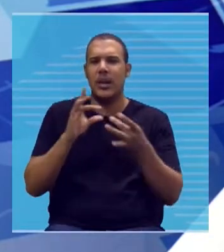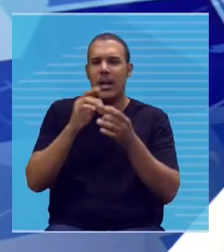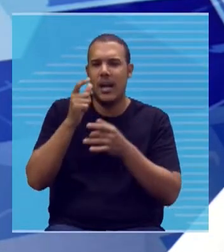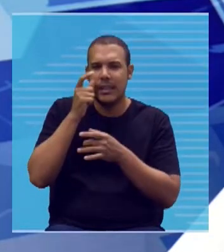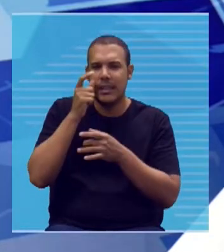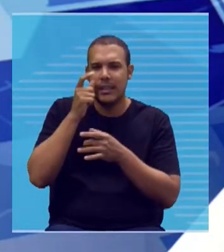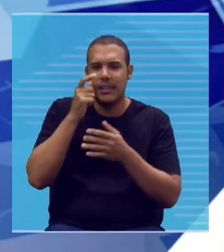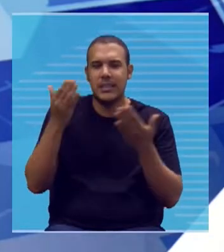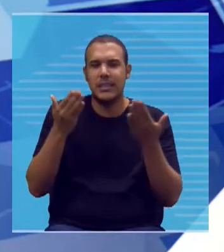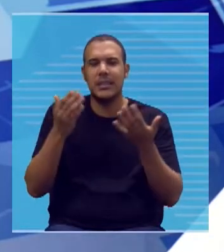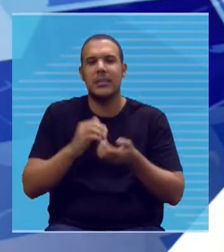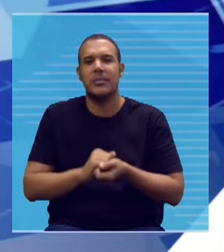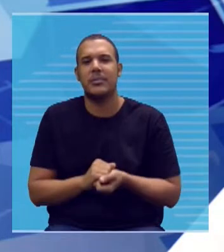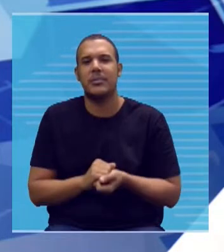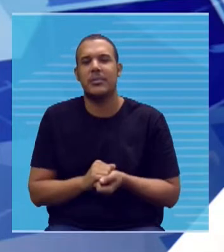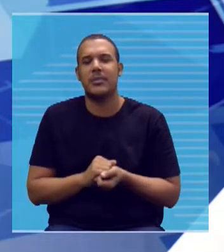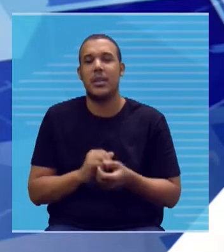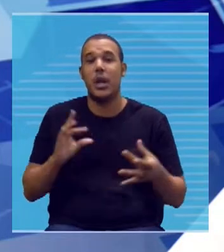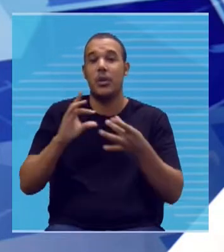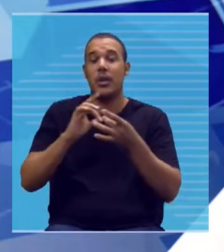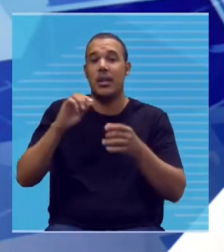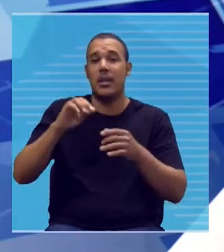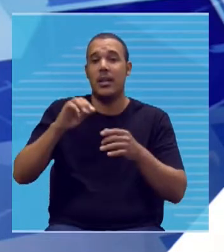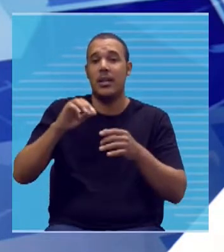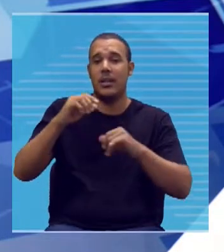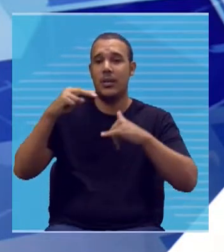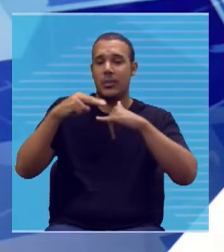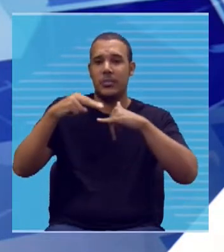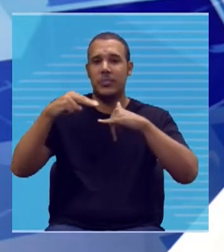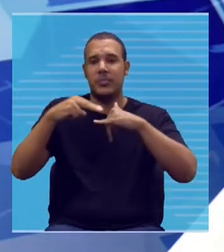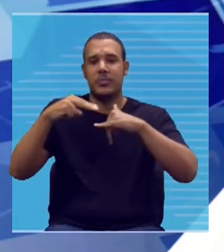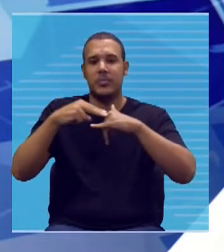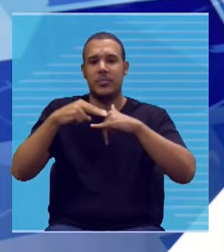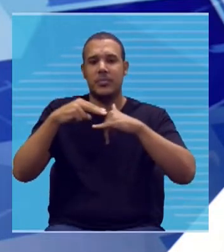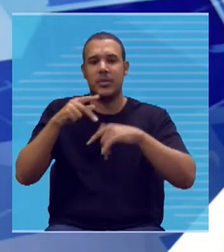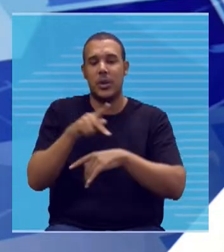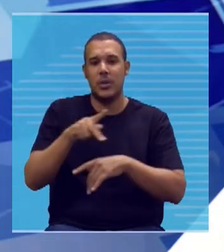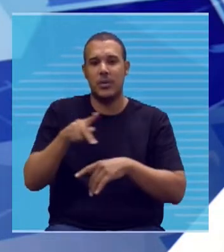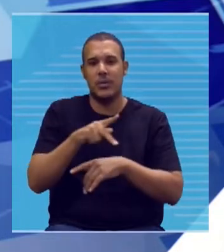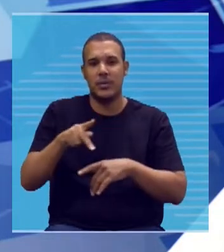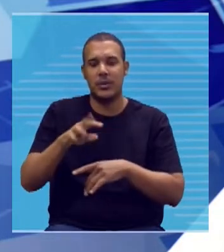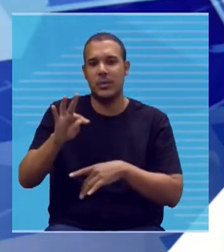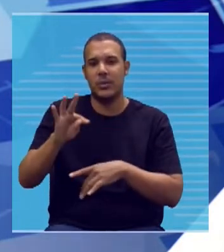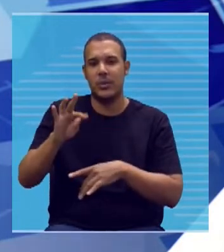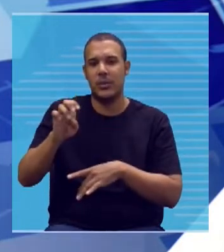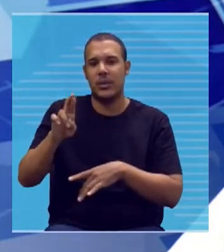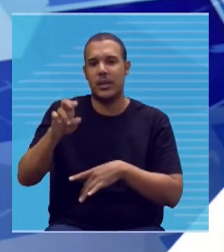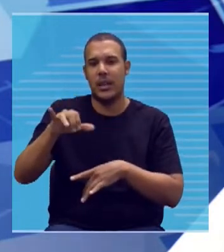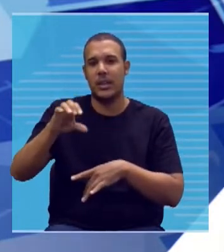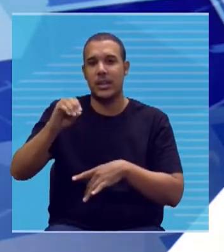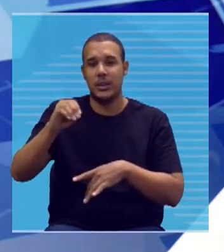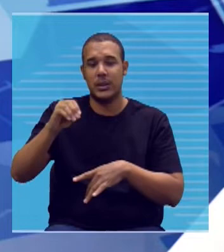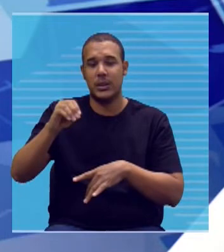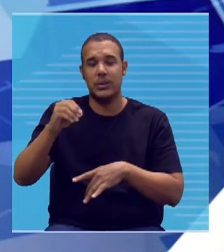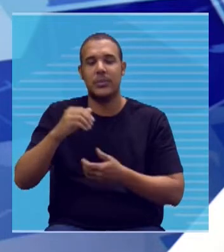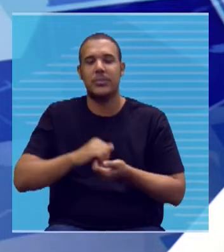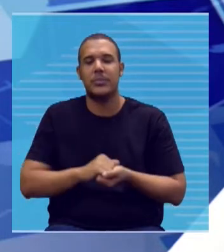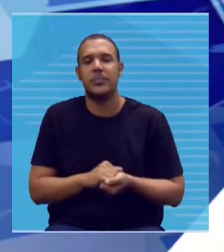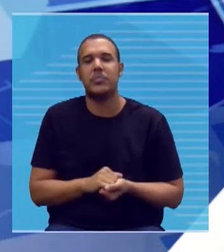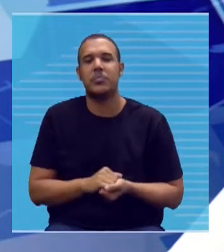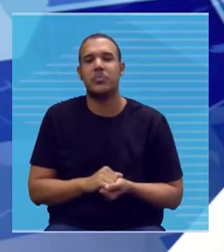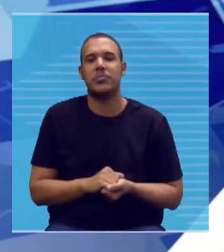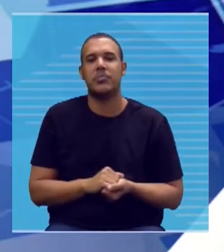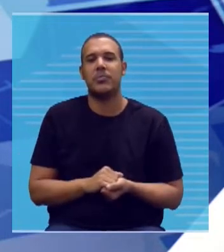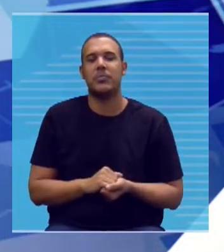conectados conosco conectados aqui com o canal educação Eu sou professor teste câmera tá aqui já e